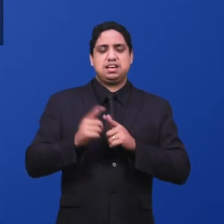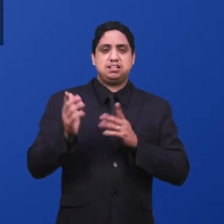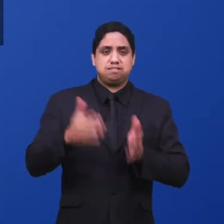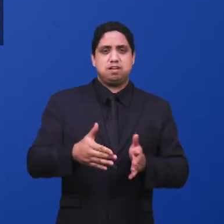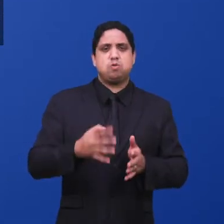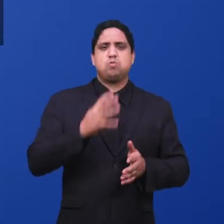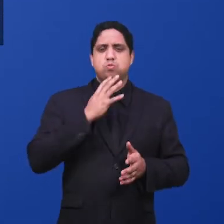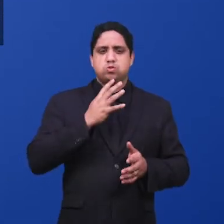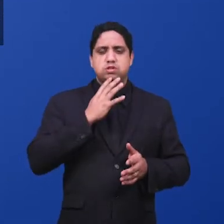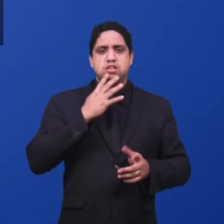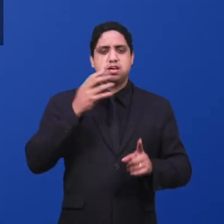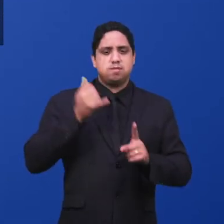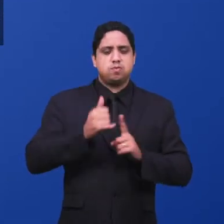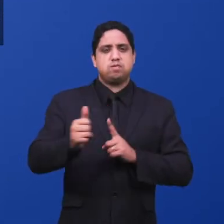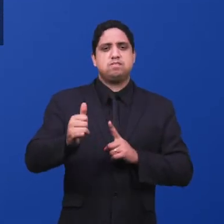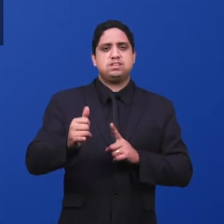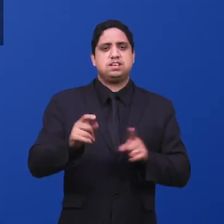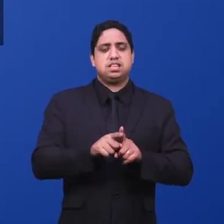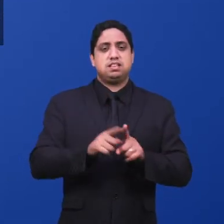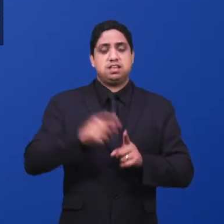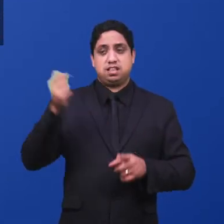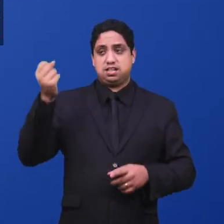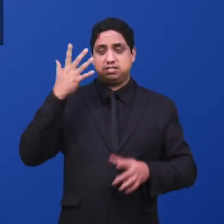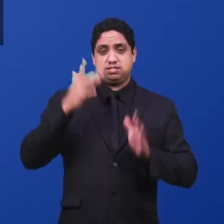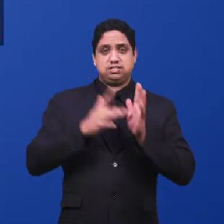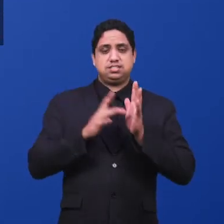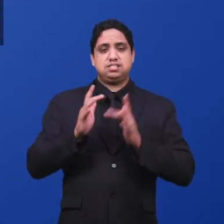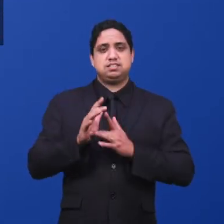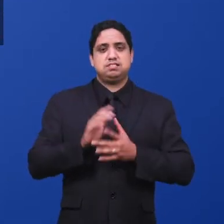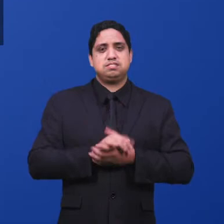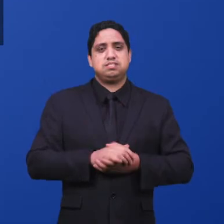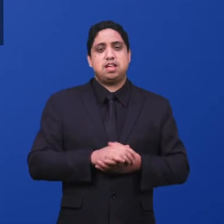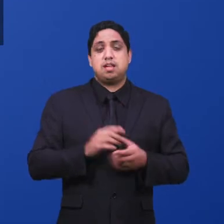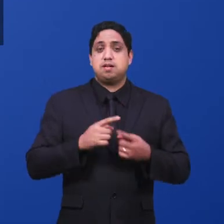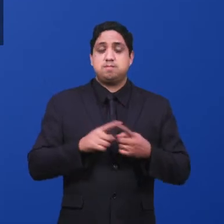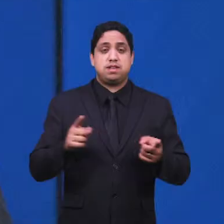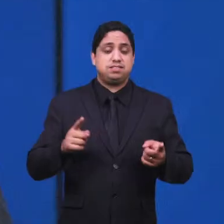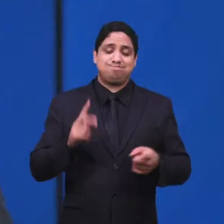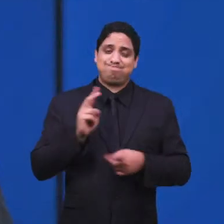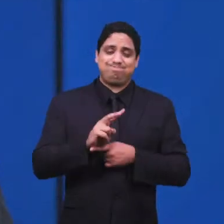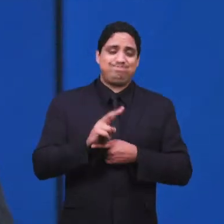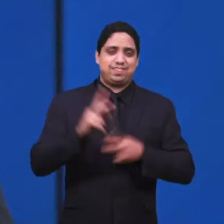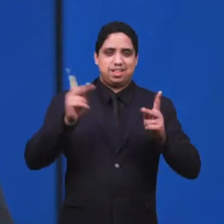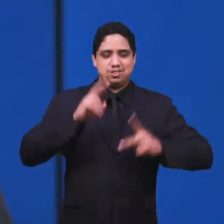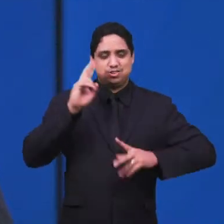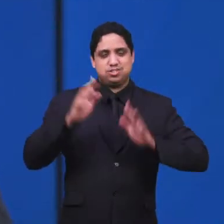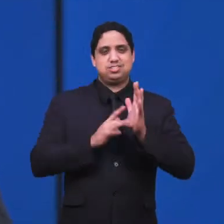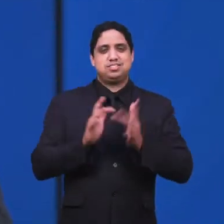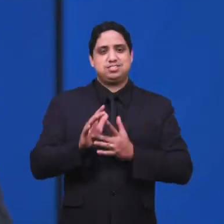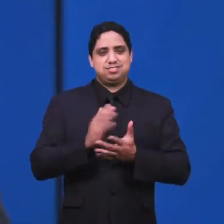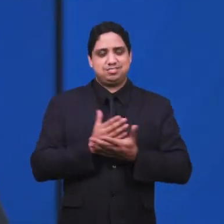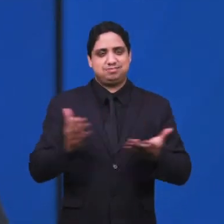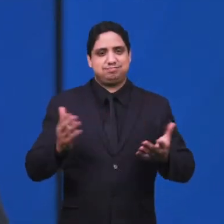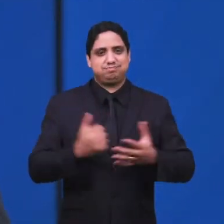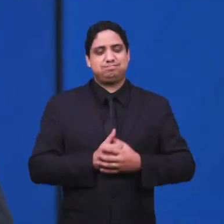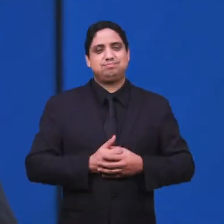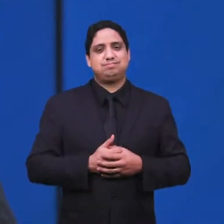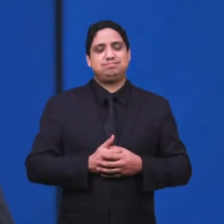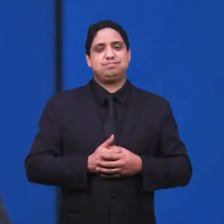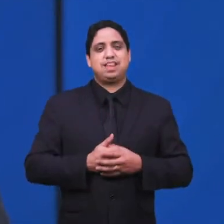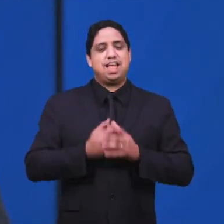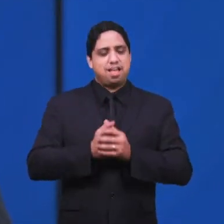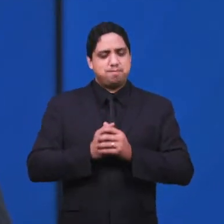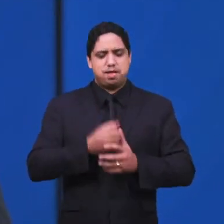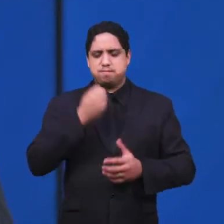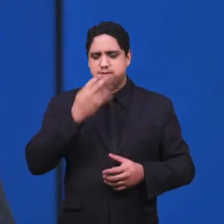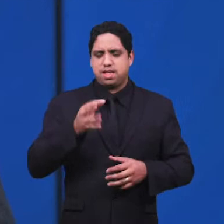revelação do Senhor Jesus. Mas não pediu a paz do Senhor Jesus. Amém, muito bem, a paz do Senhor Jesus, as